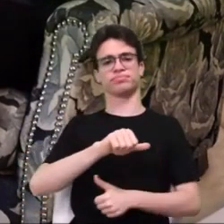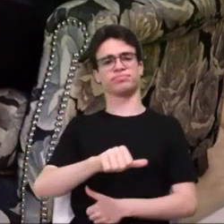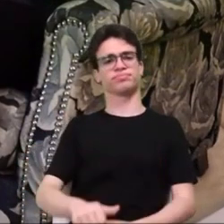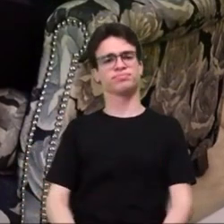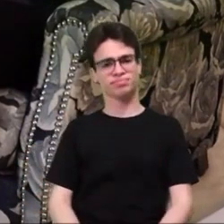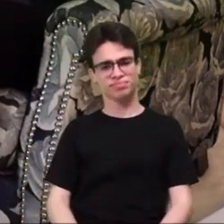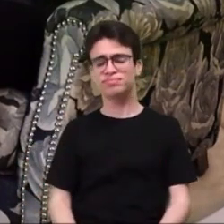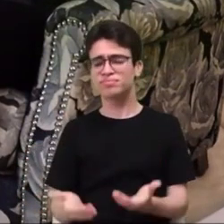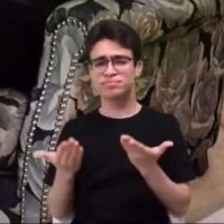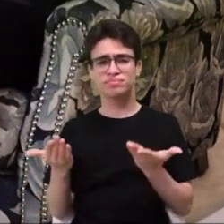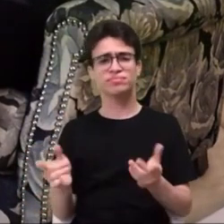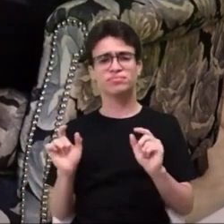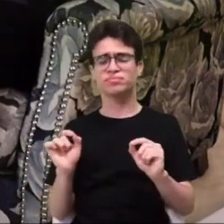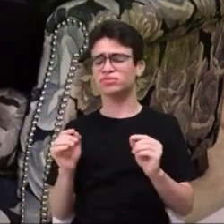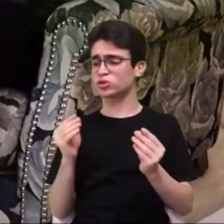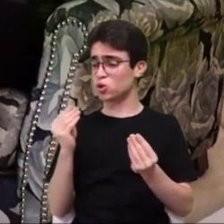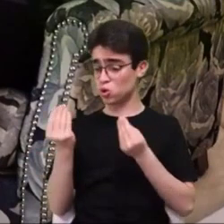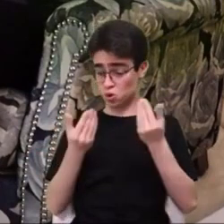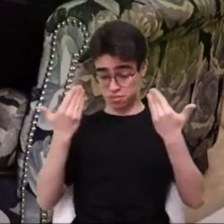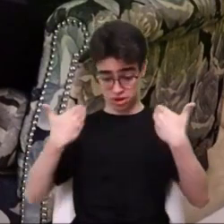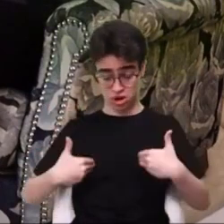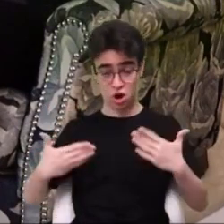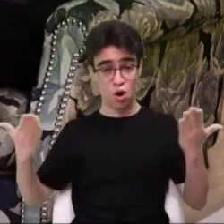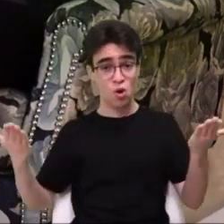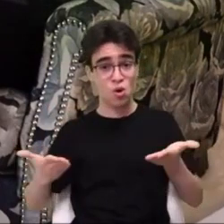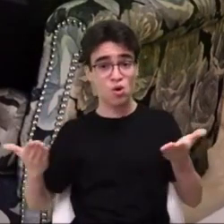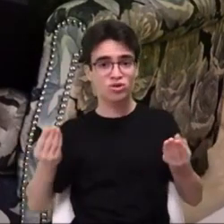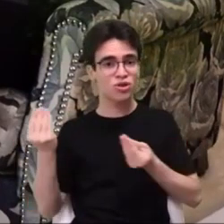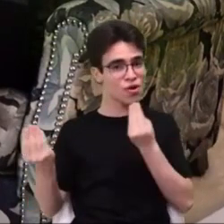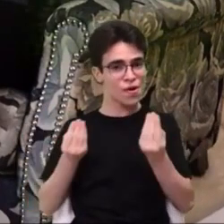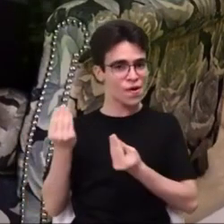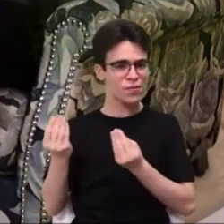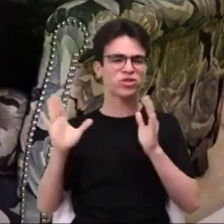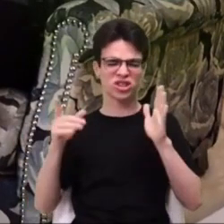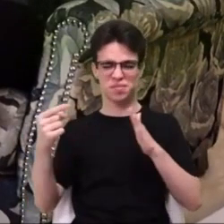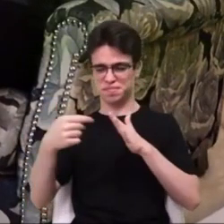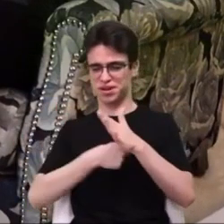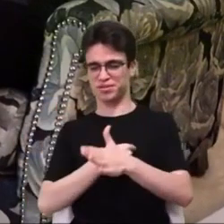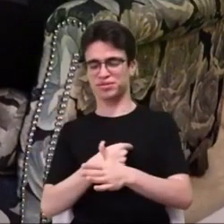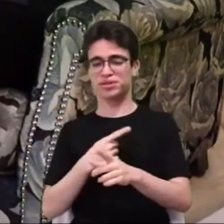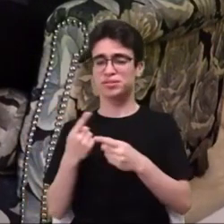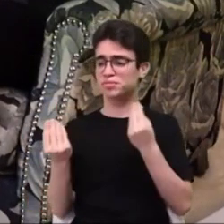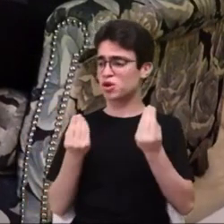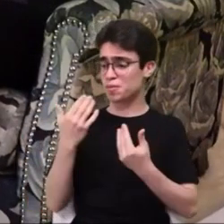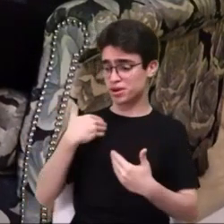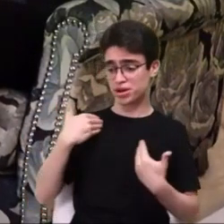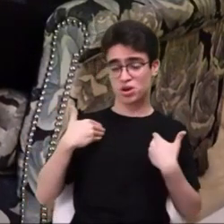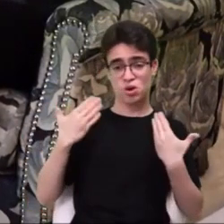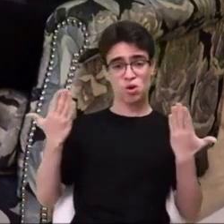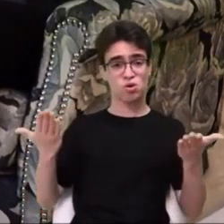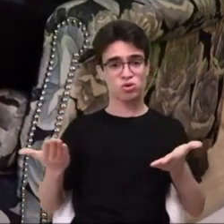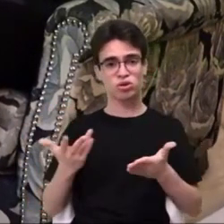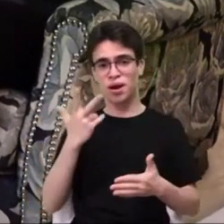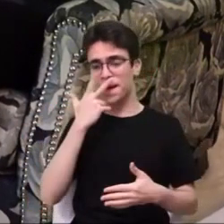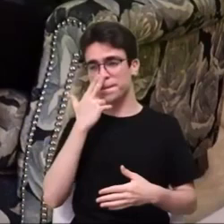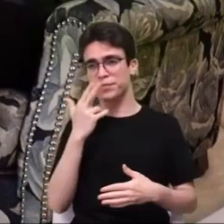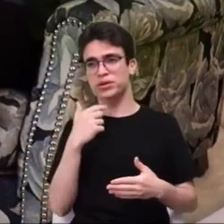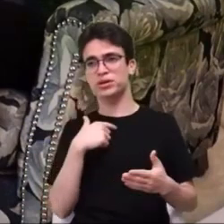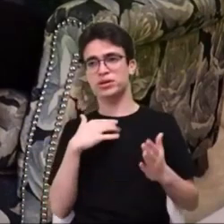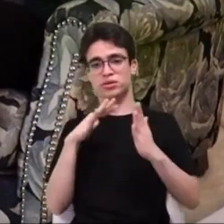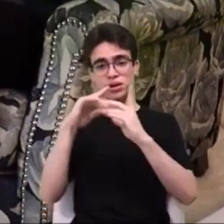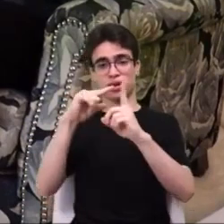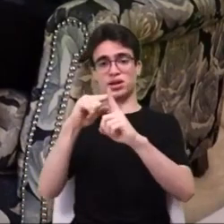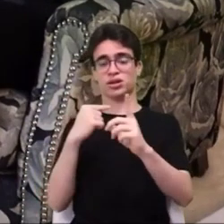assim, como que eu estou hoje, né? Até foi feita essa pergunta. É como se eu tivesse chego deitado